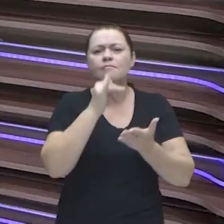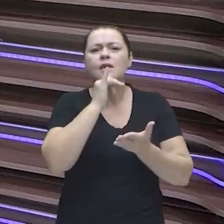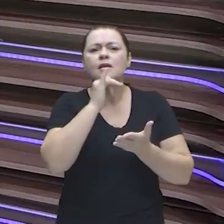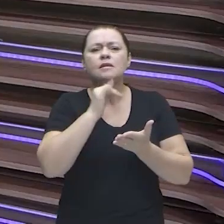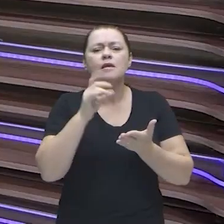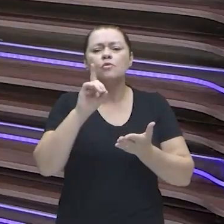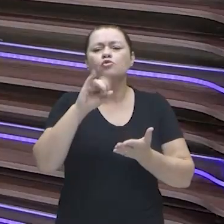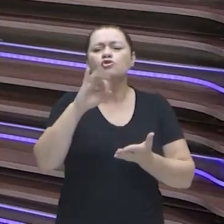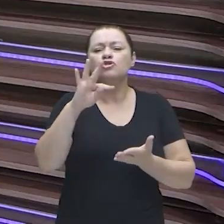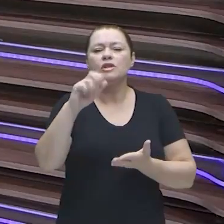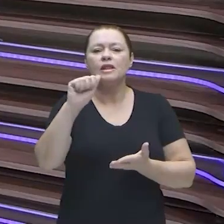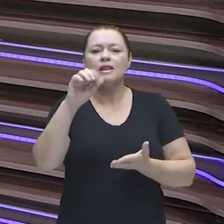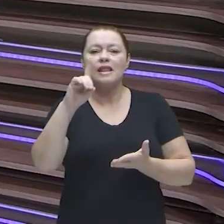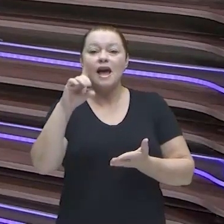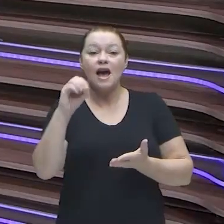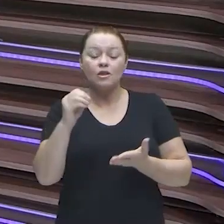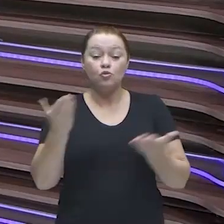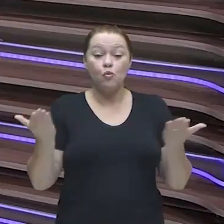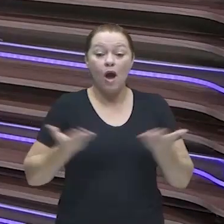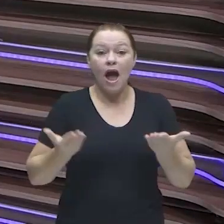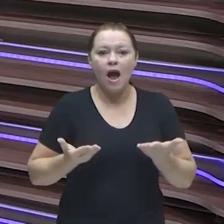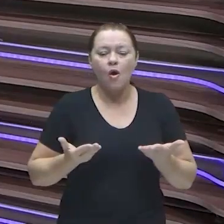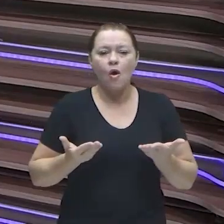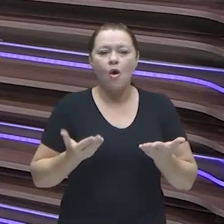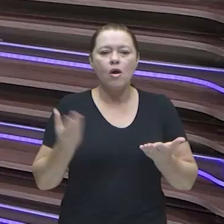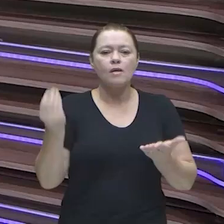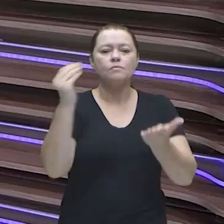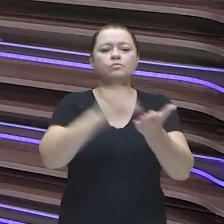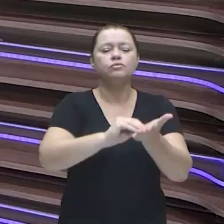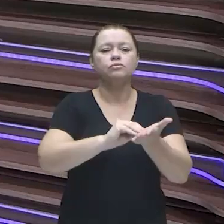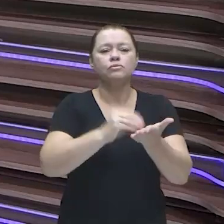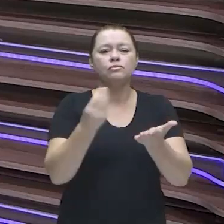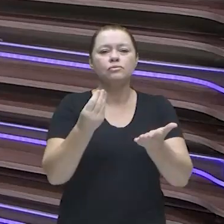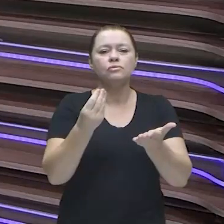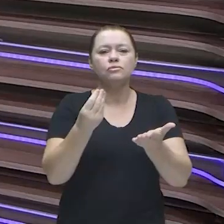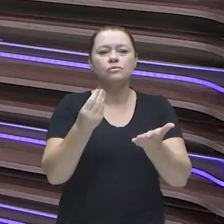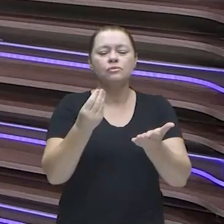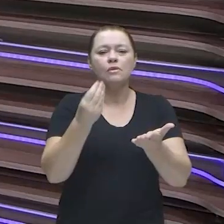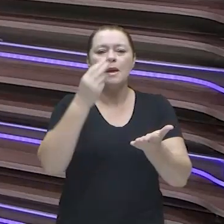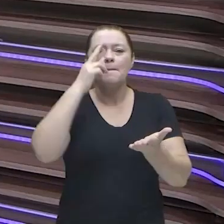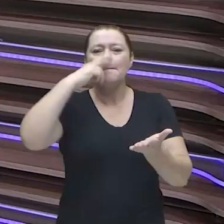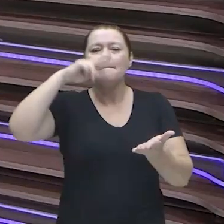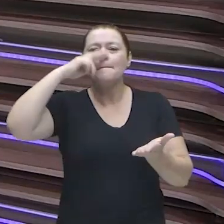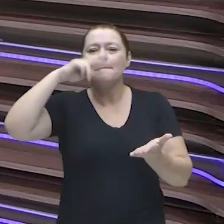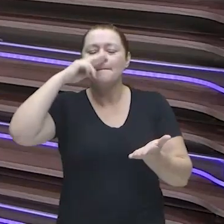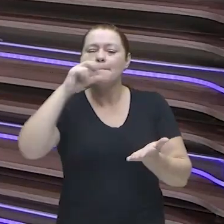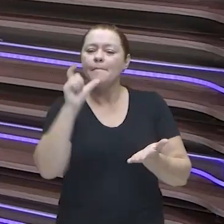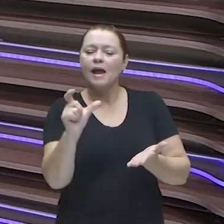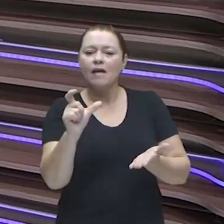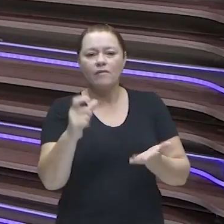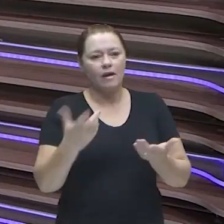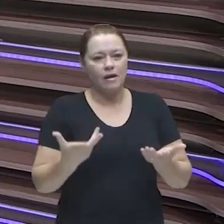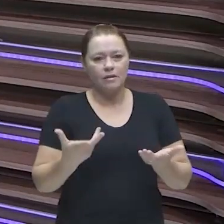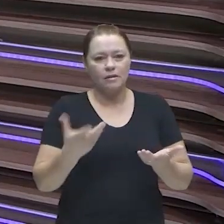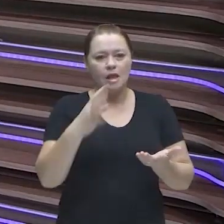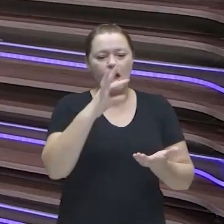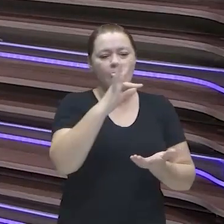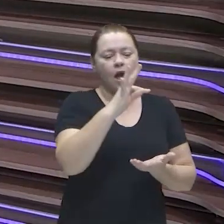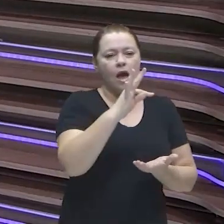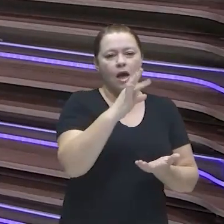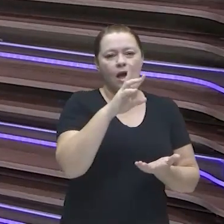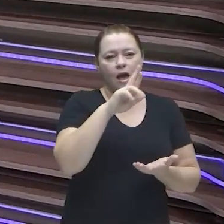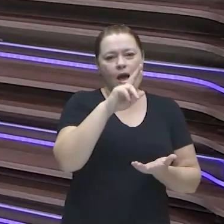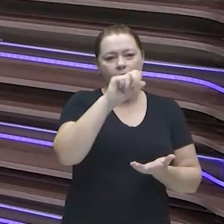agora, e mandasse vocês escreverem a palavra rato. Olha aí, ó. Rato. Eu não vou falar, escrevam